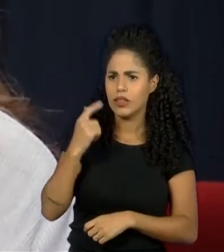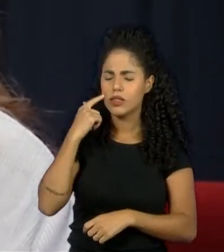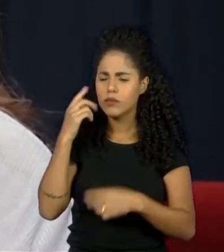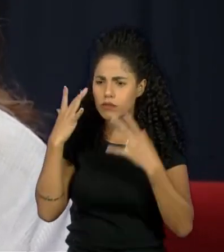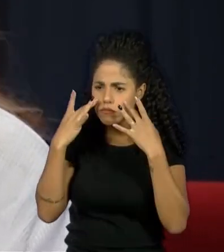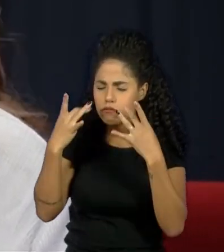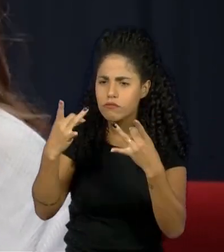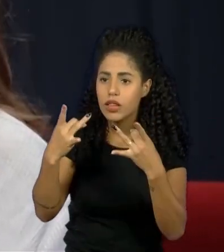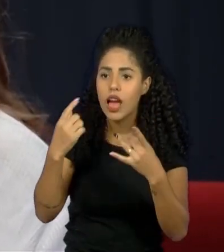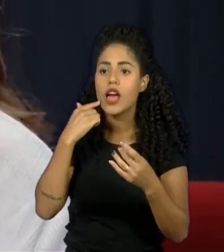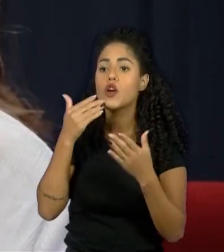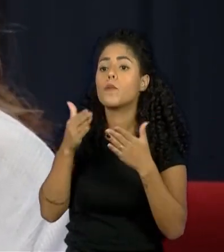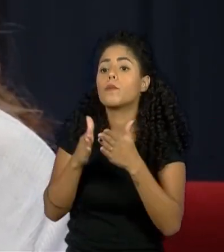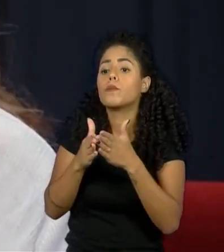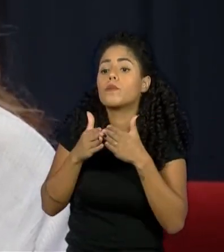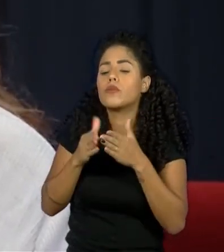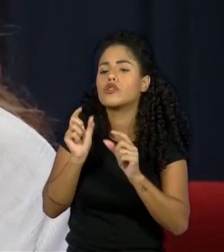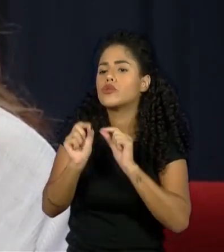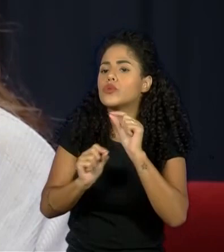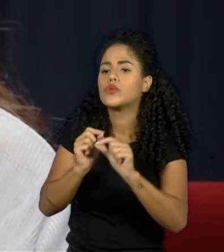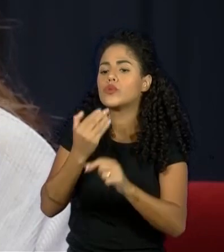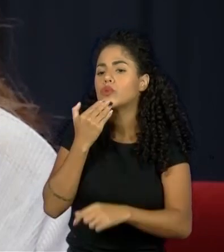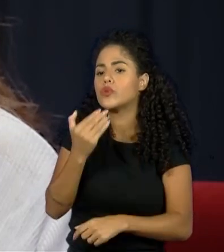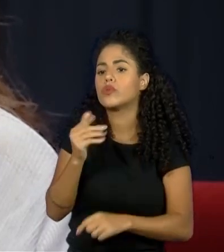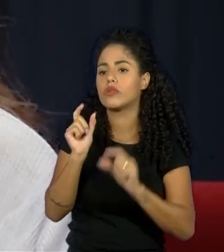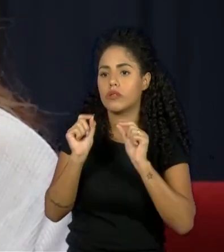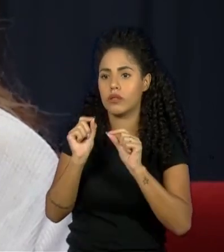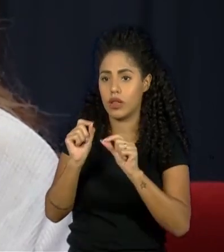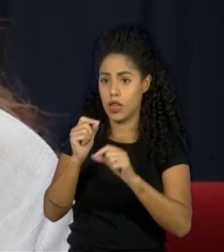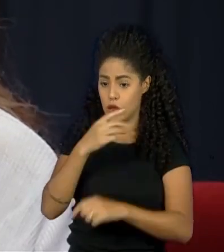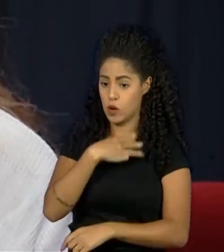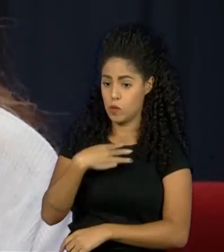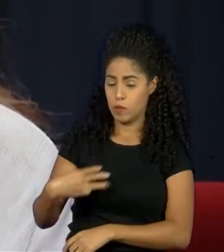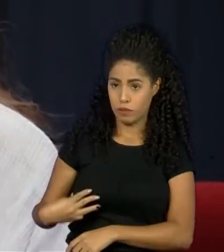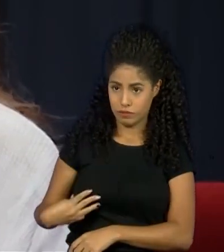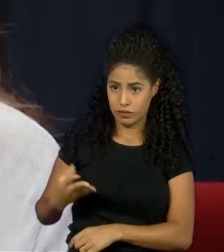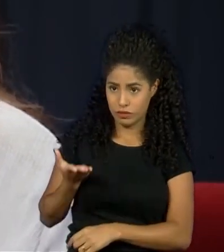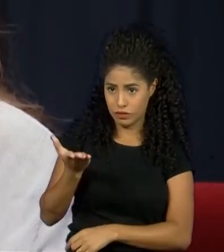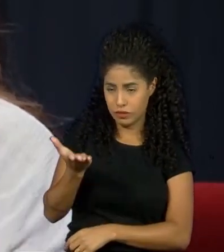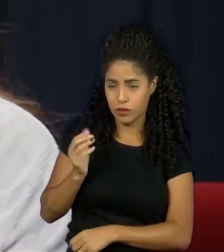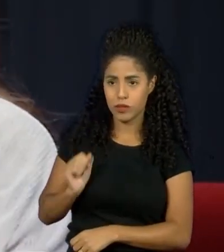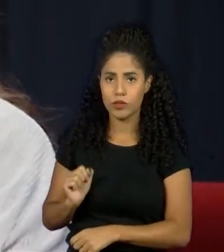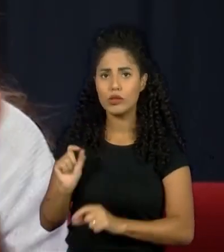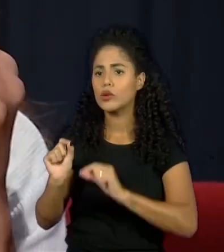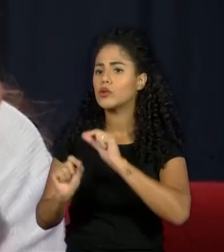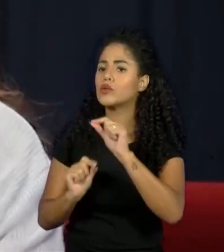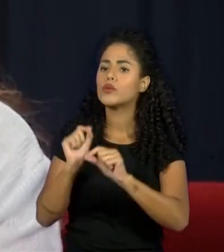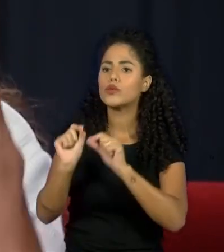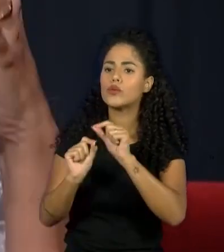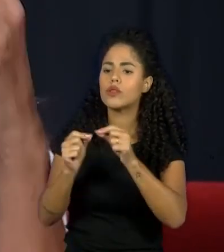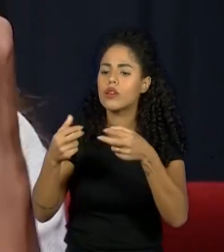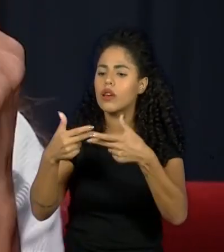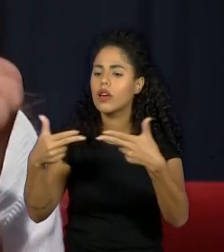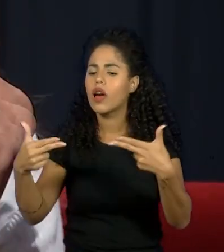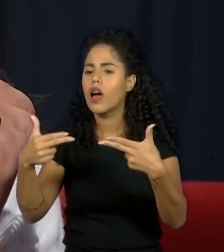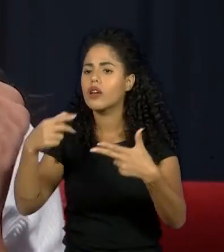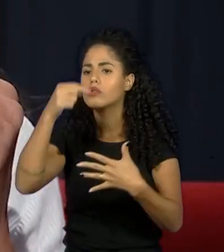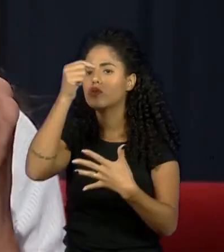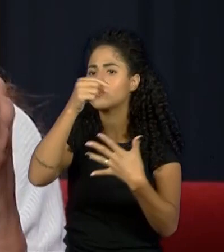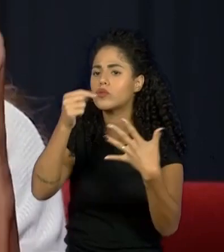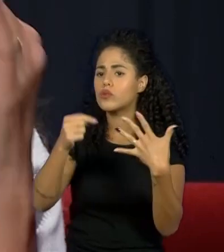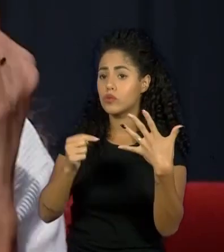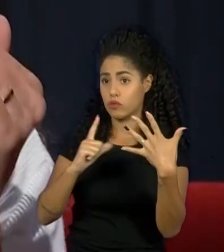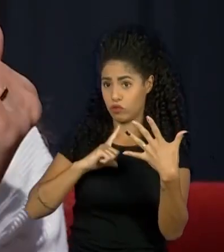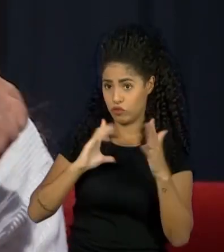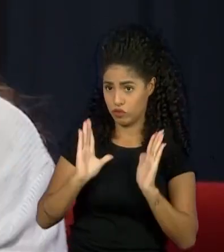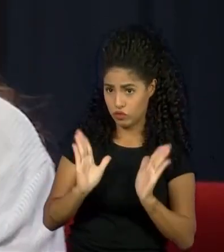eu tava pedindo era uma recomendação do ministério para que os aspectos que já estavam descritos